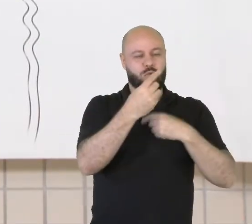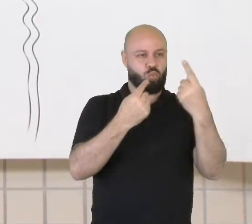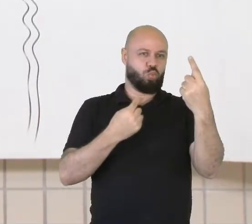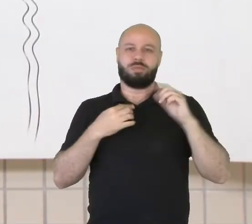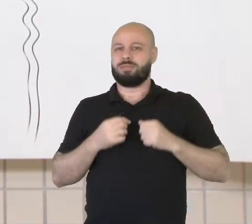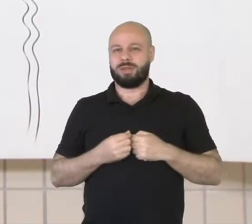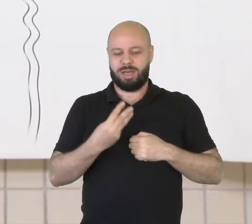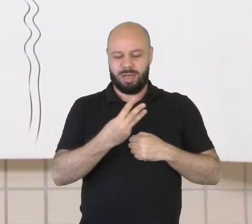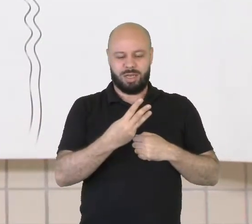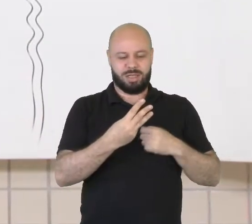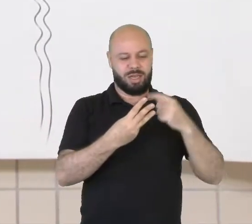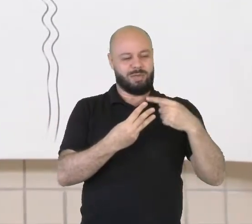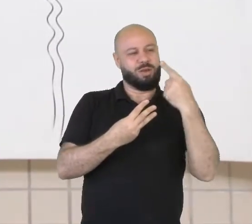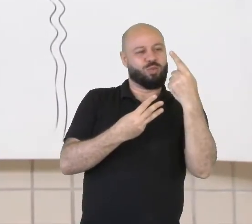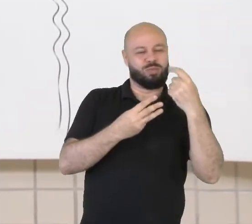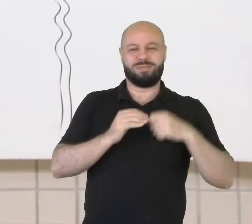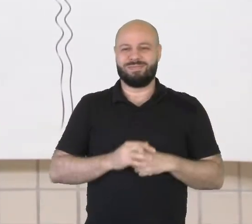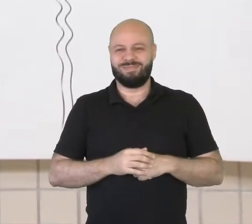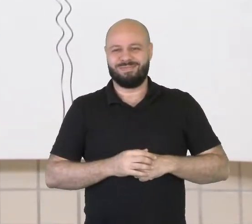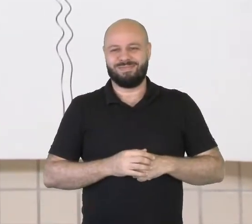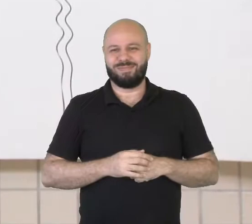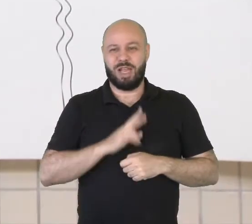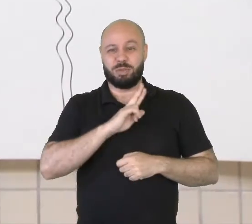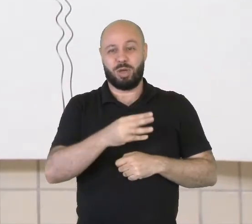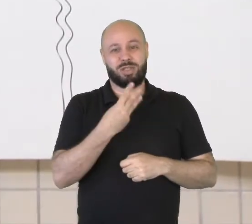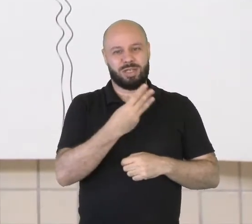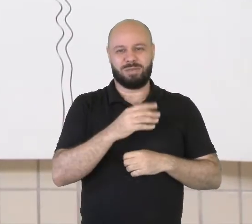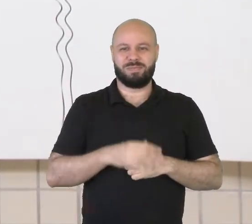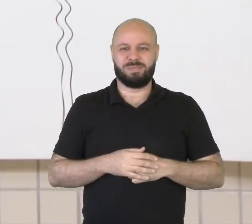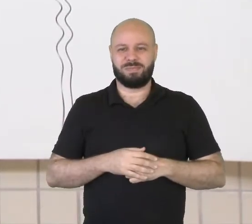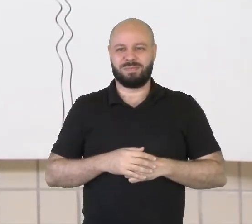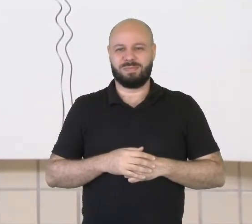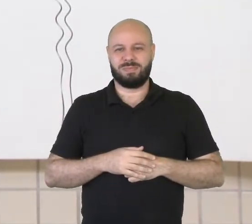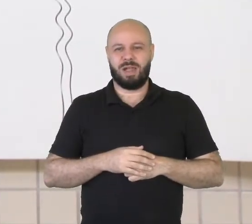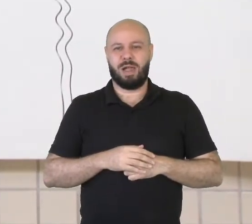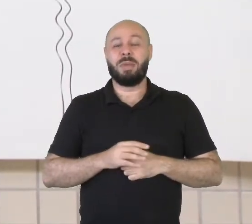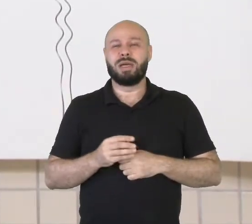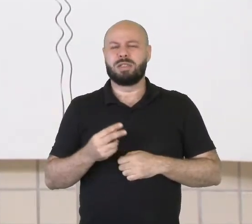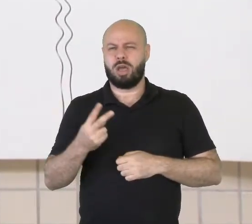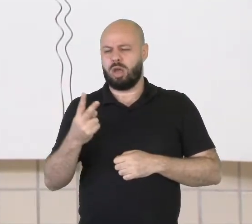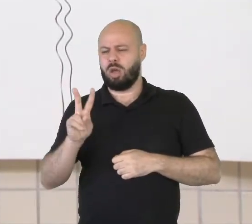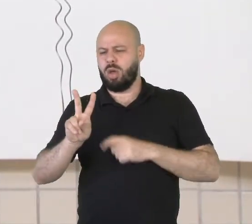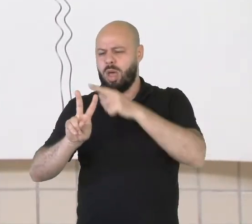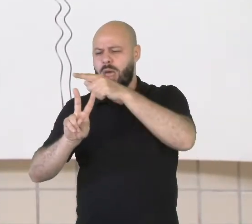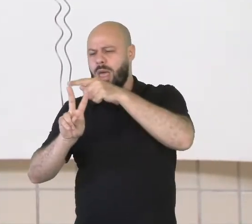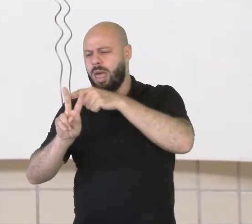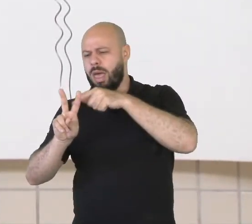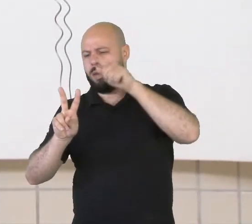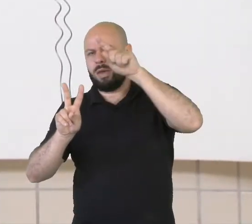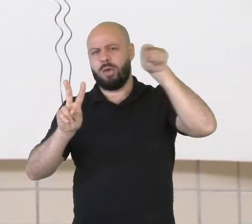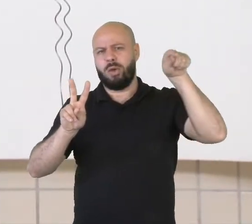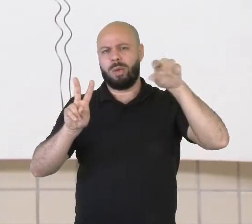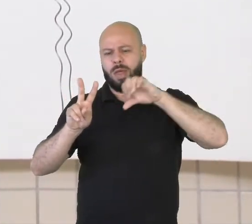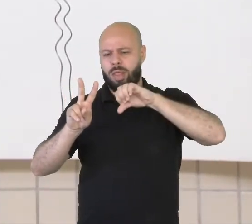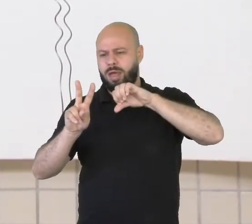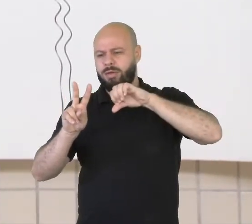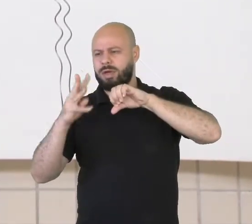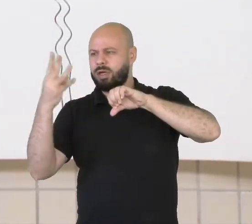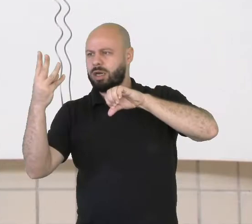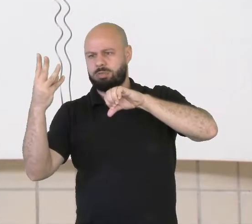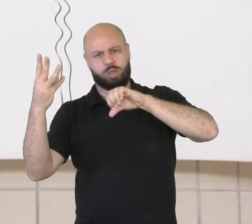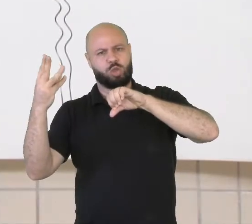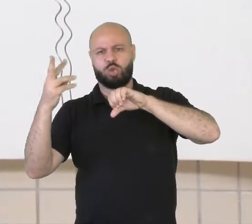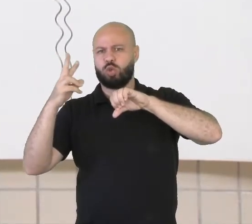Então perceba que eu não tenho a raiz cúbica de 9 nem a de 3, mas como